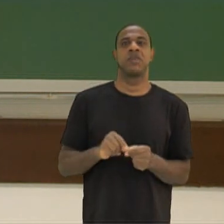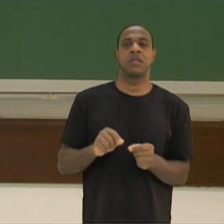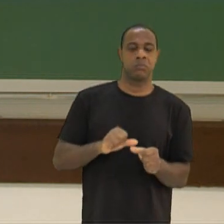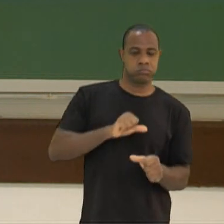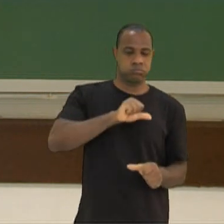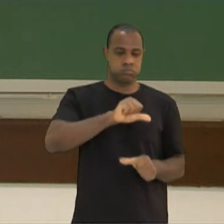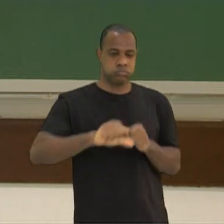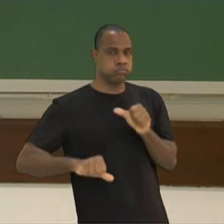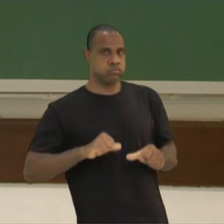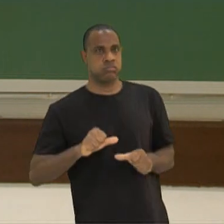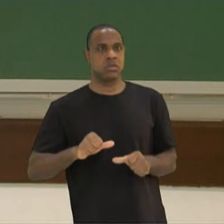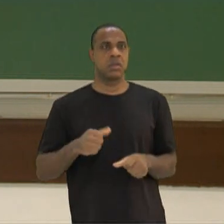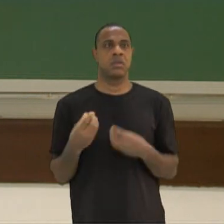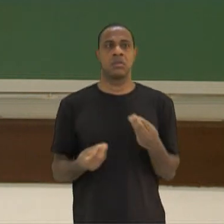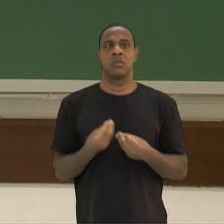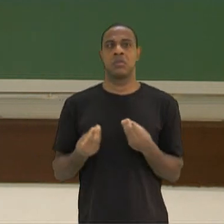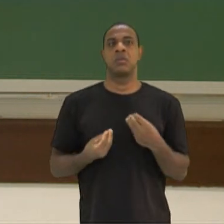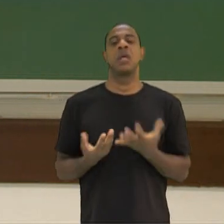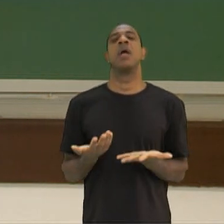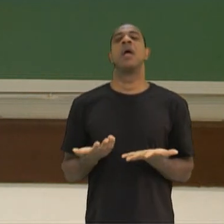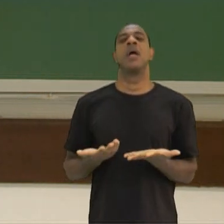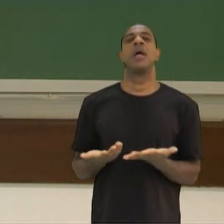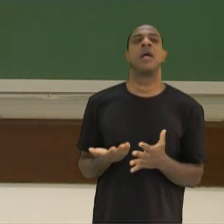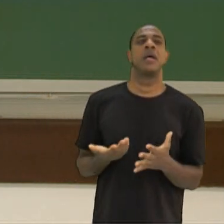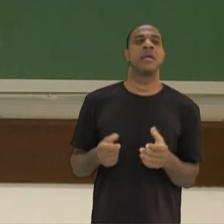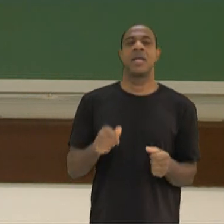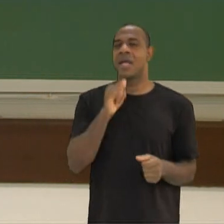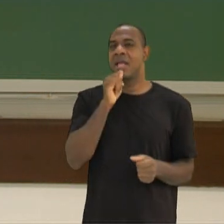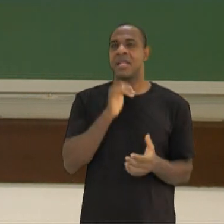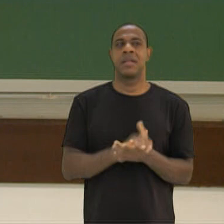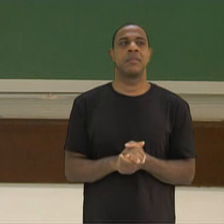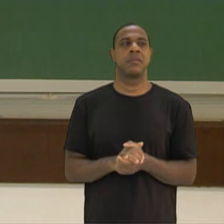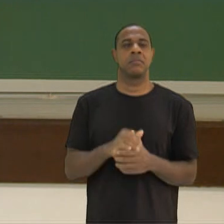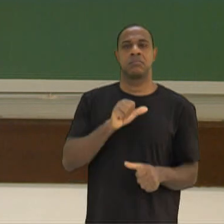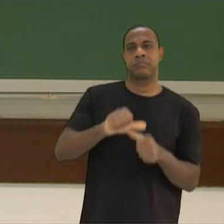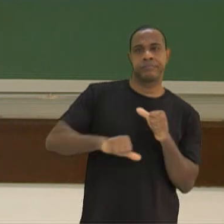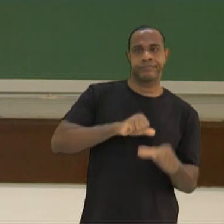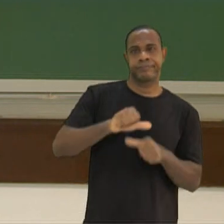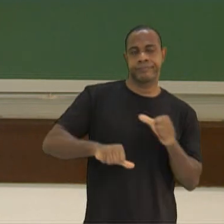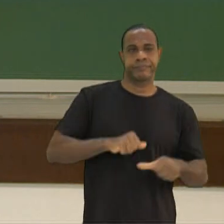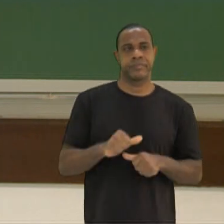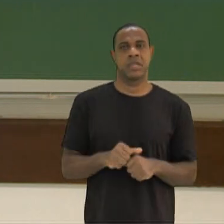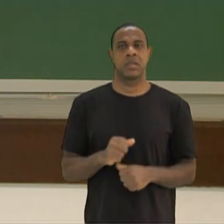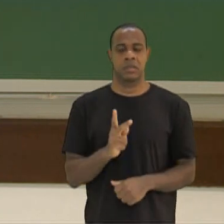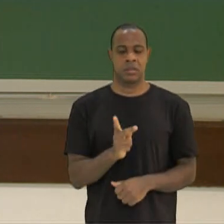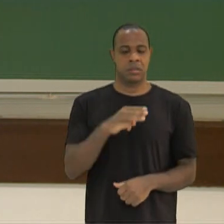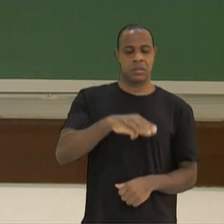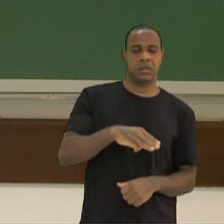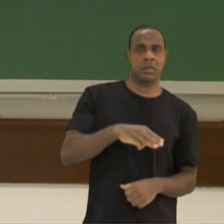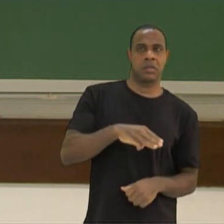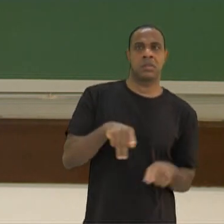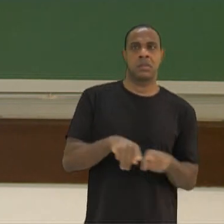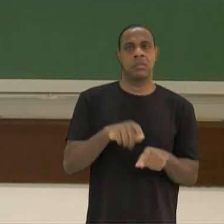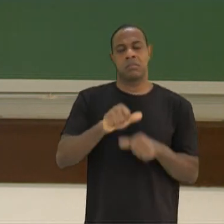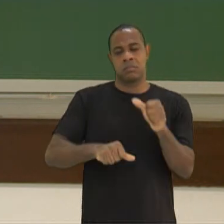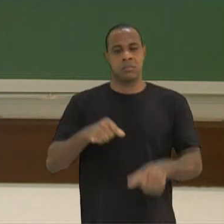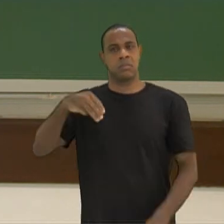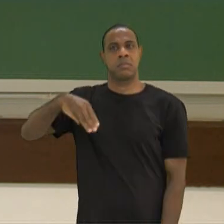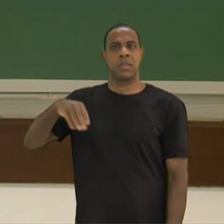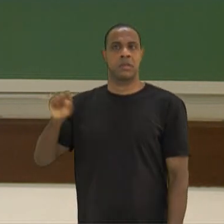uma velocidade em quilômetros por hora e quer transferir isso, transformar em metros por segundo